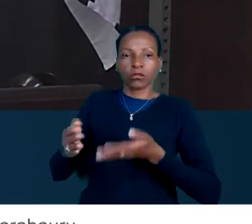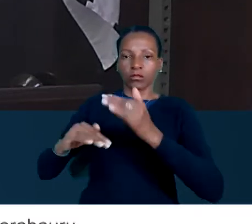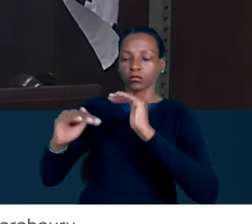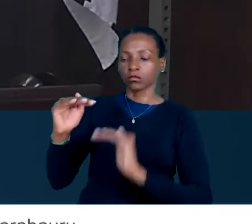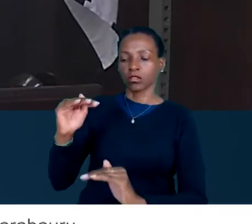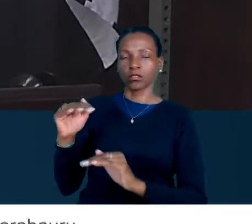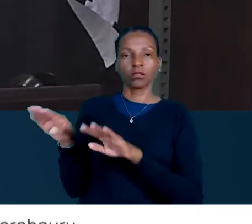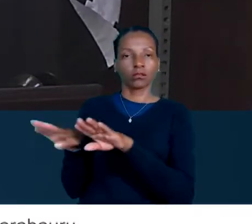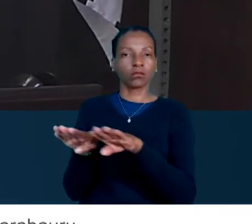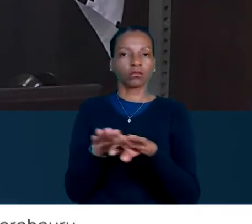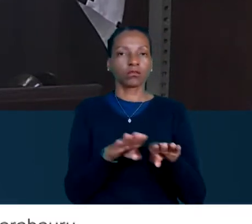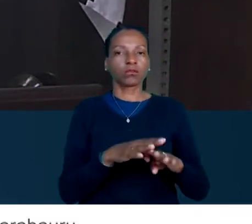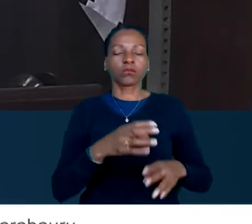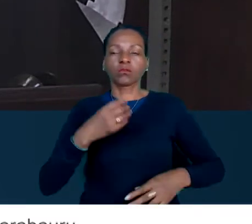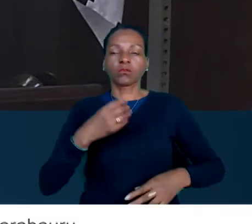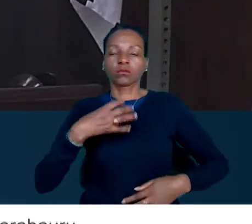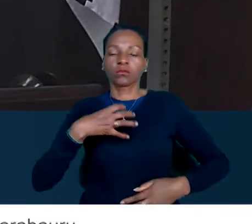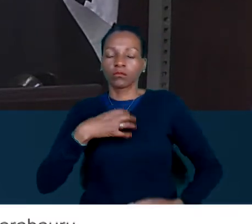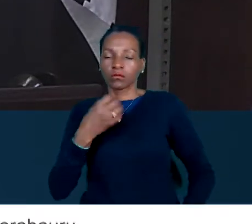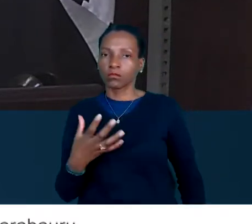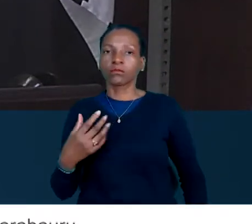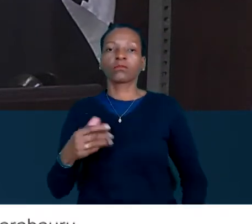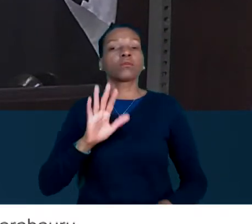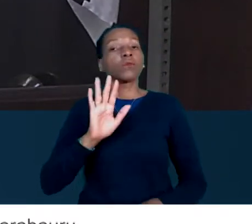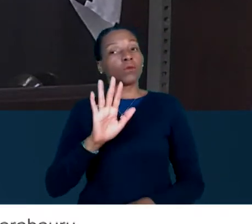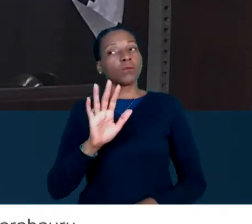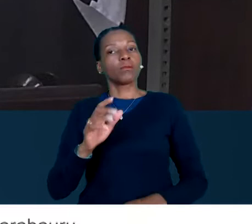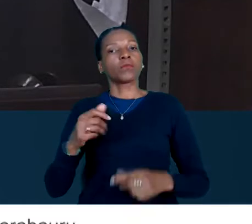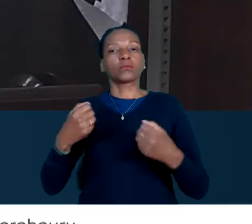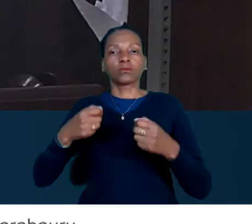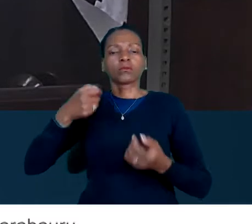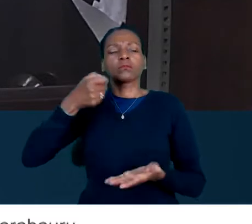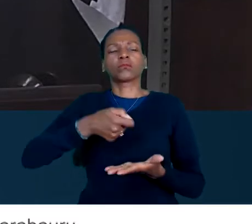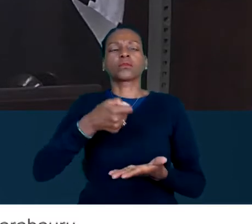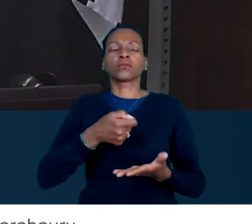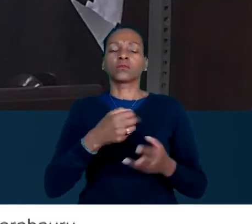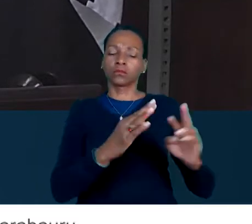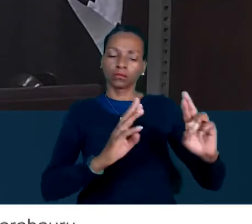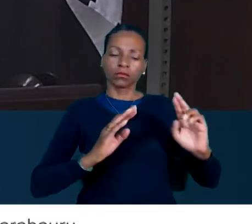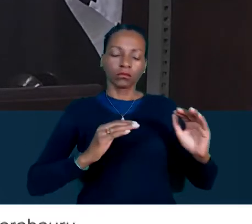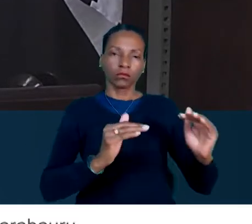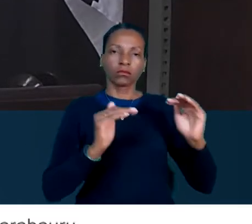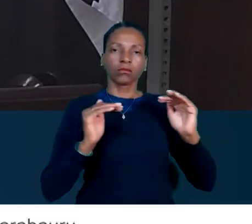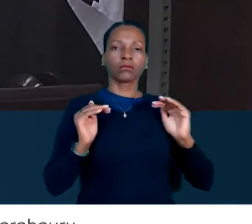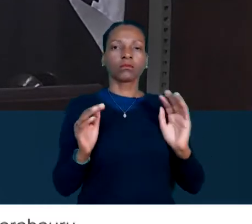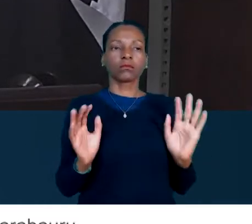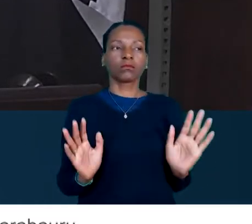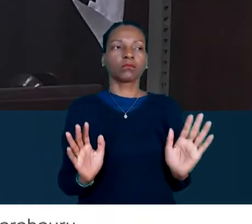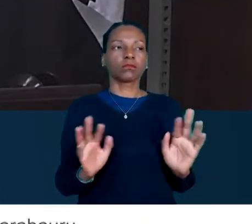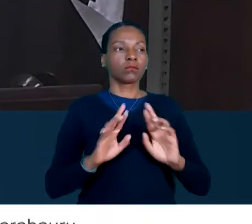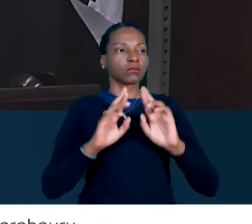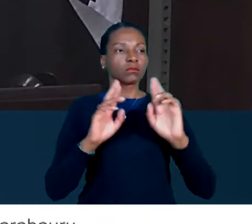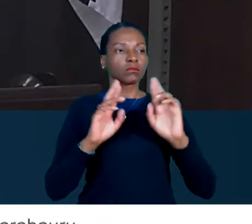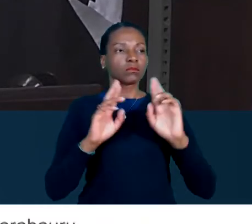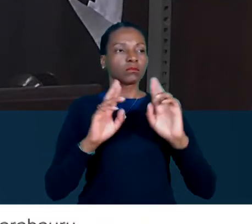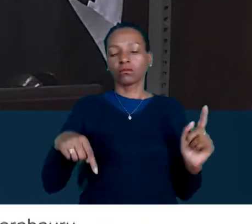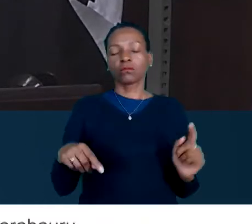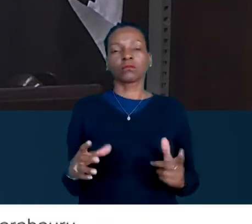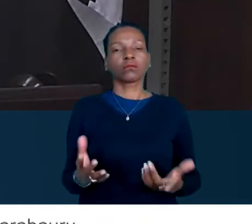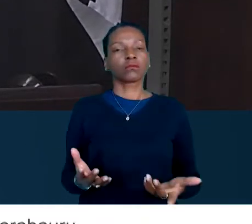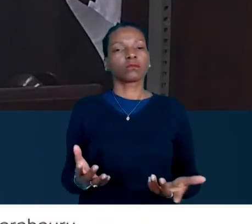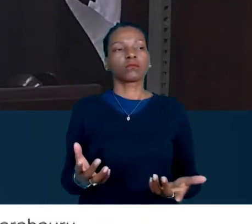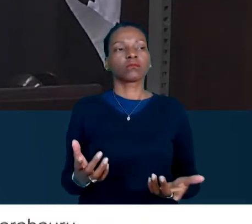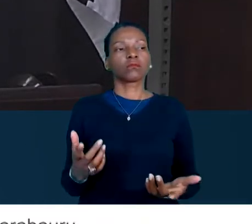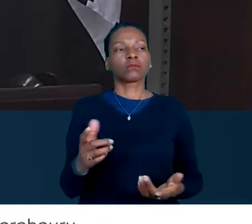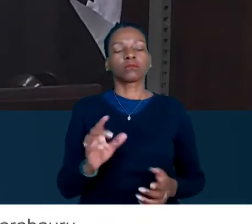mas ele tem que exigir o respeito é diferente daqui não tenha dúvida o mesmo voto que cada um